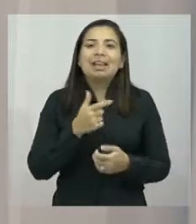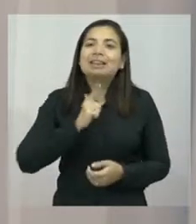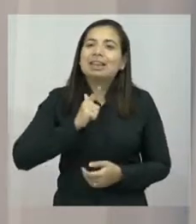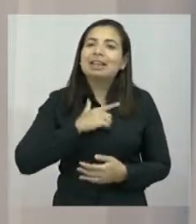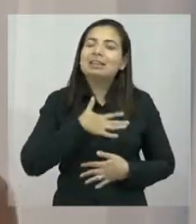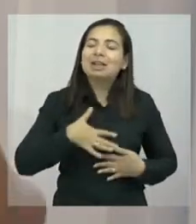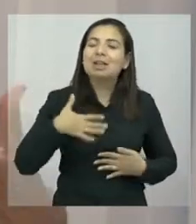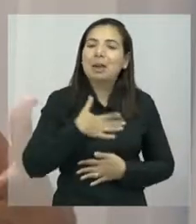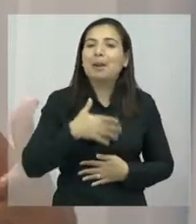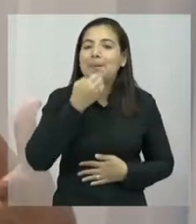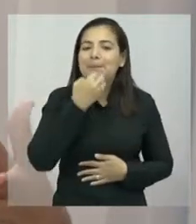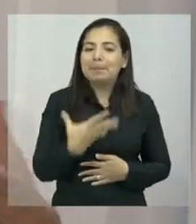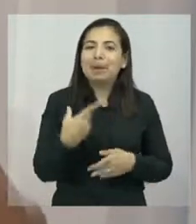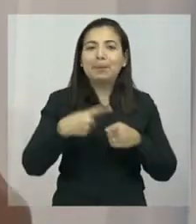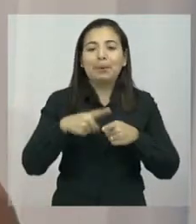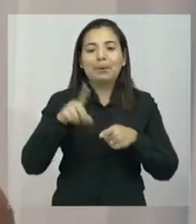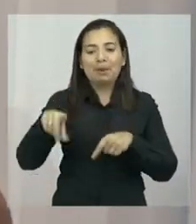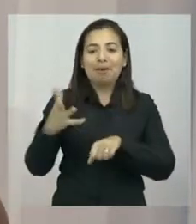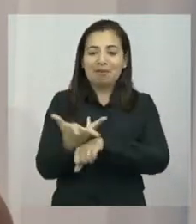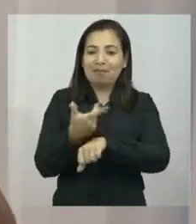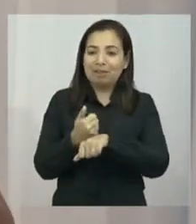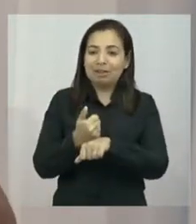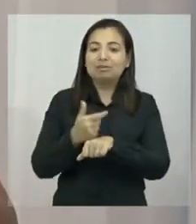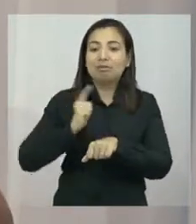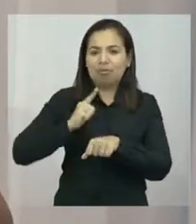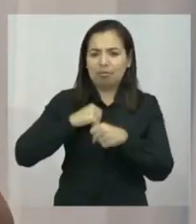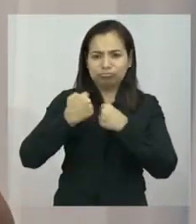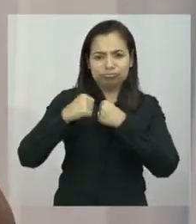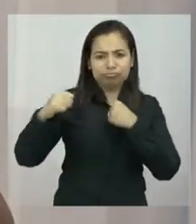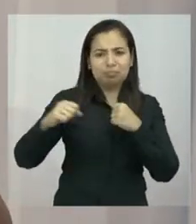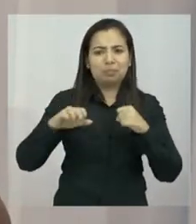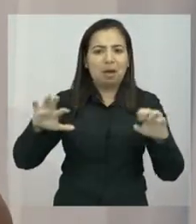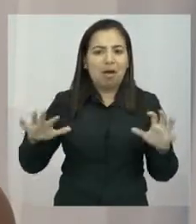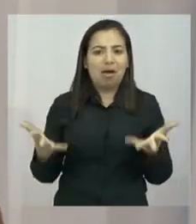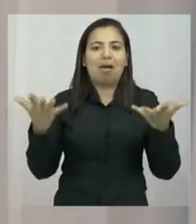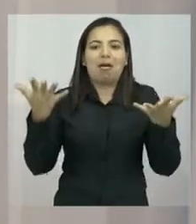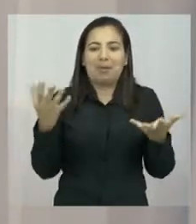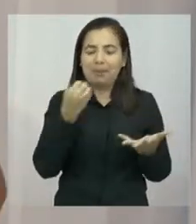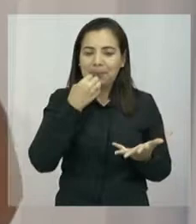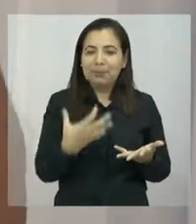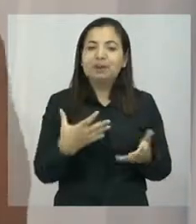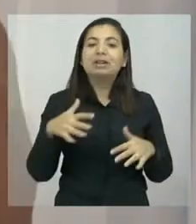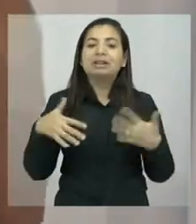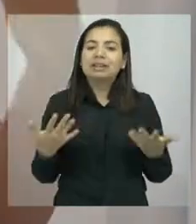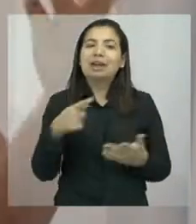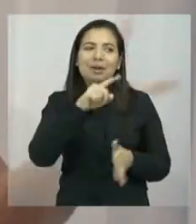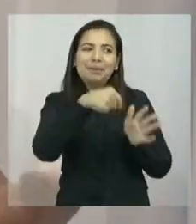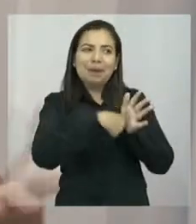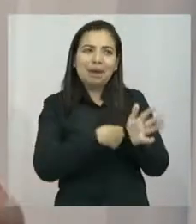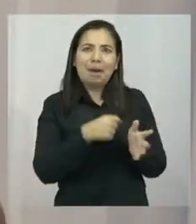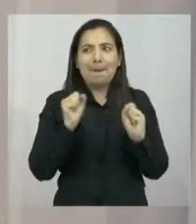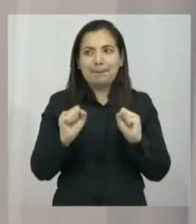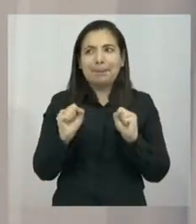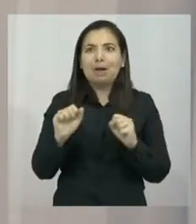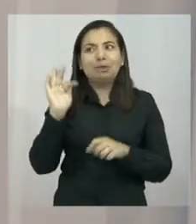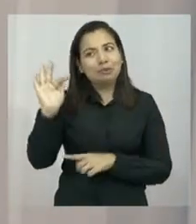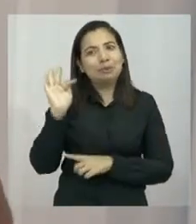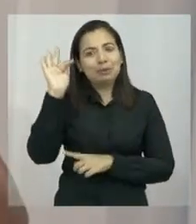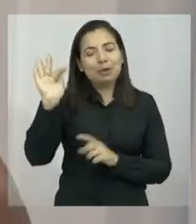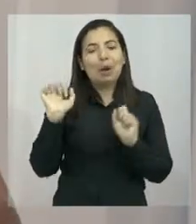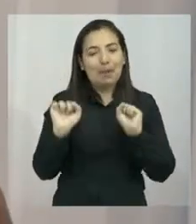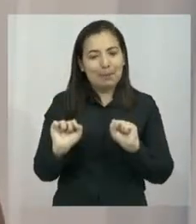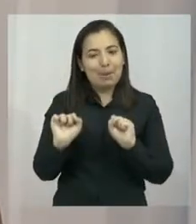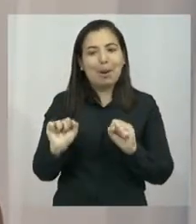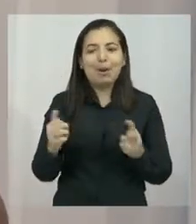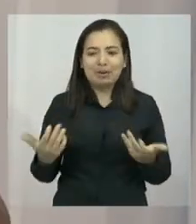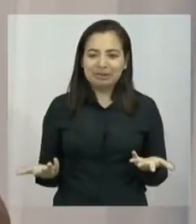eu posso dizer, grandioso, né? Com certeza. Porque, como você estava me fazendo a pergunta, e aí, poderá ser, quem sabe, um dia mundial, né? Como